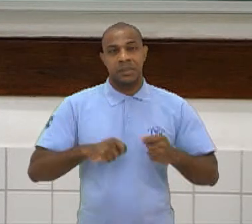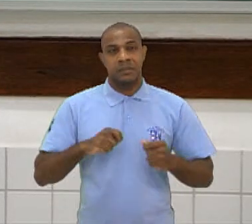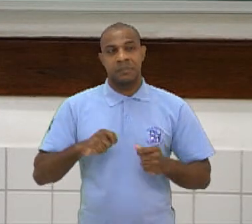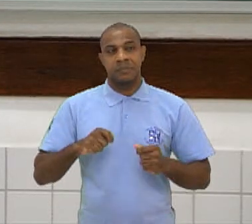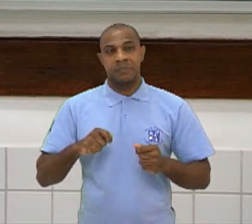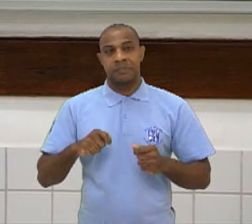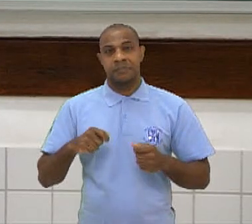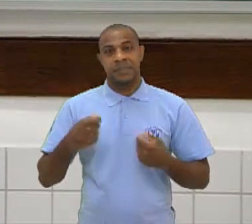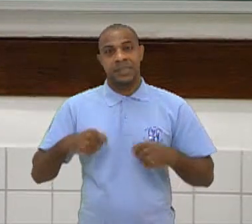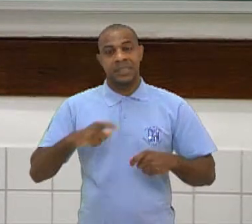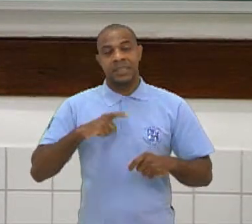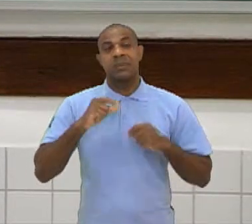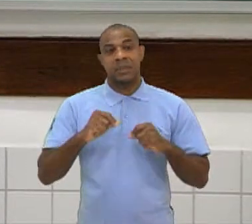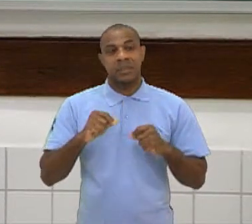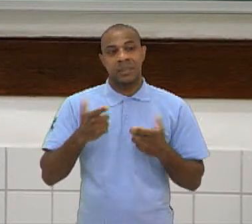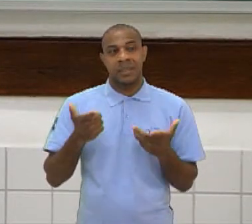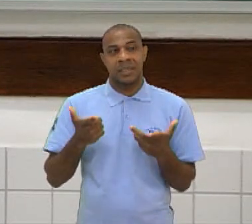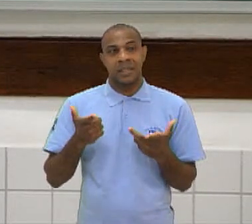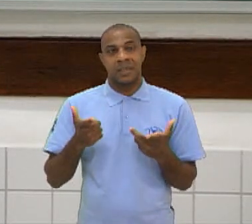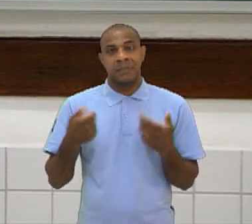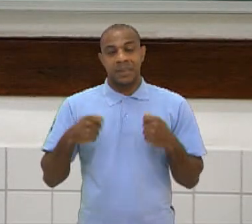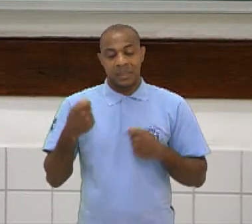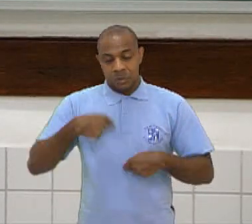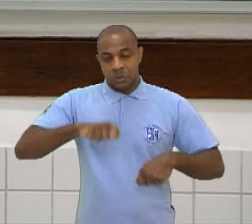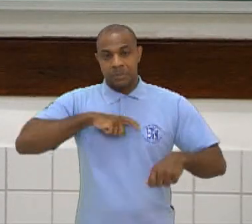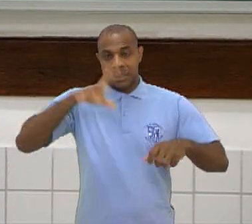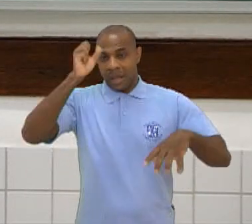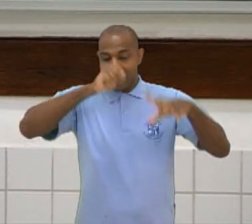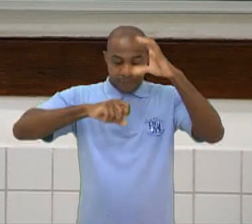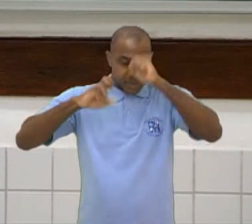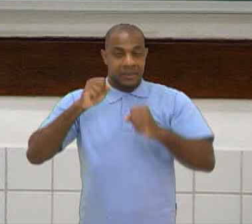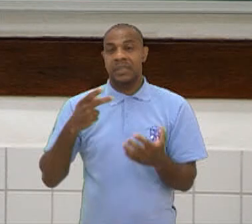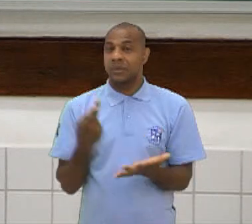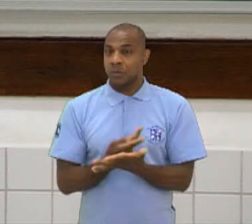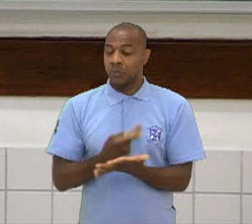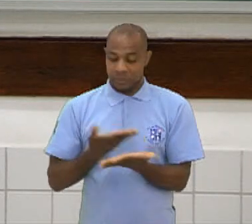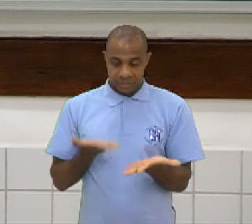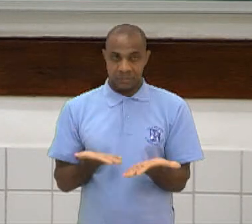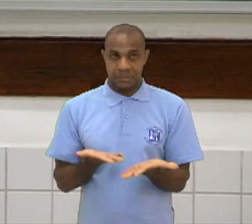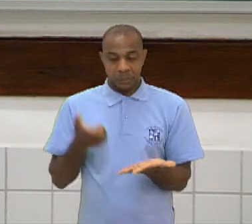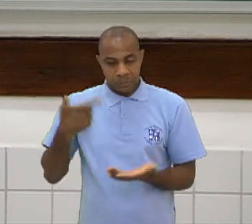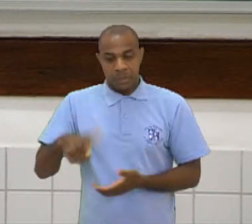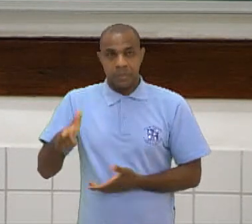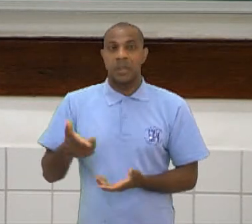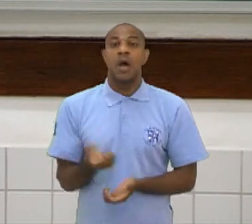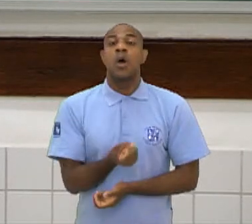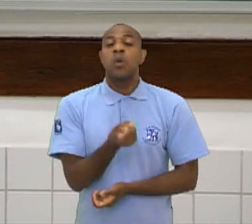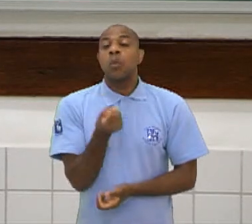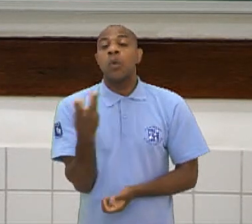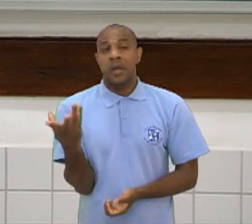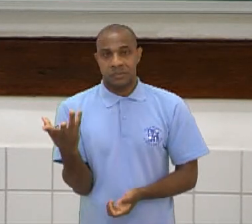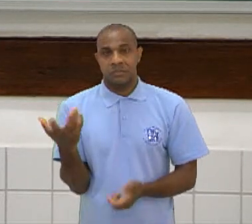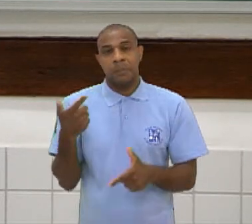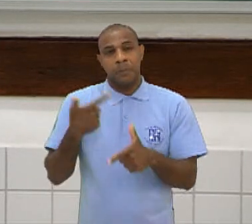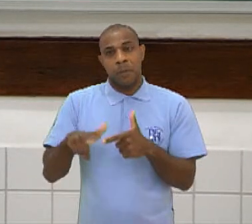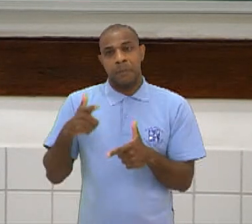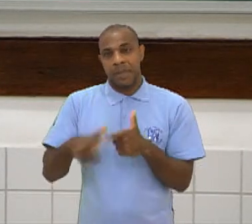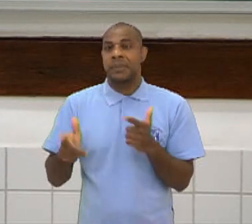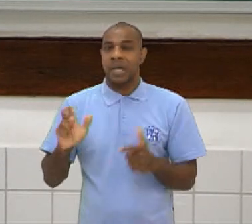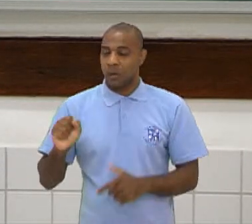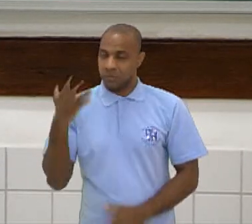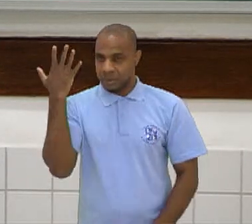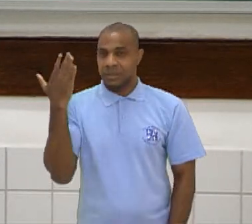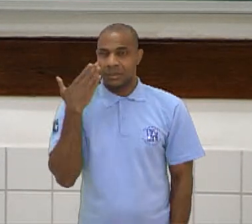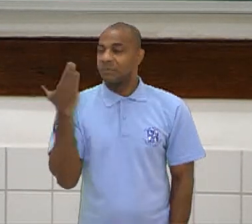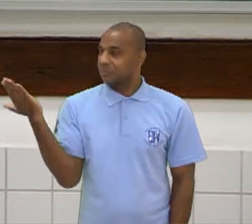já teve coisas que aconteceram. Então a gente tem que aprender com esses erros para não se repetir. Olha quanta coisa, né? Mais 5 acidentes trágicos